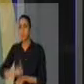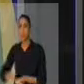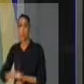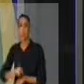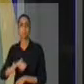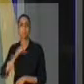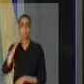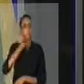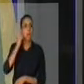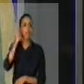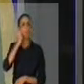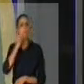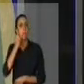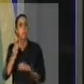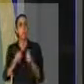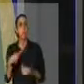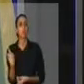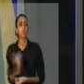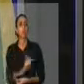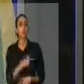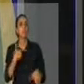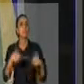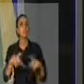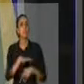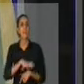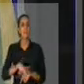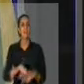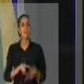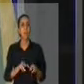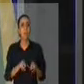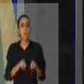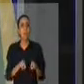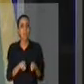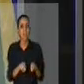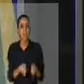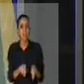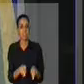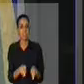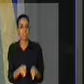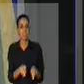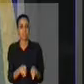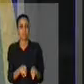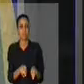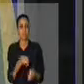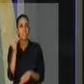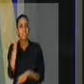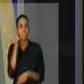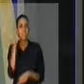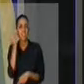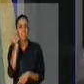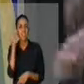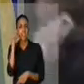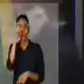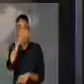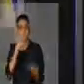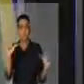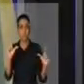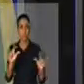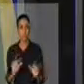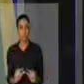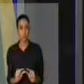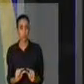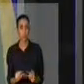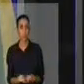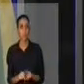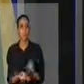como parlamentares, podemos atuar para amenizar as dificuldades, amenizar o sofrimento